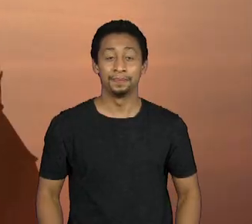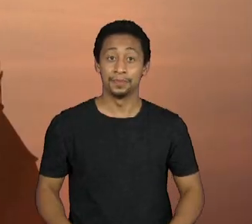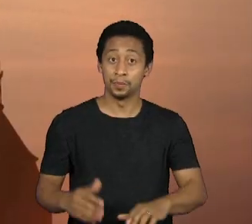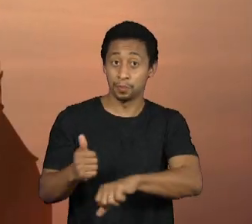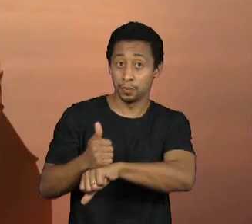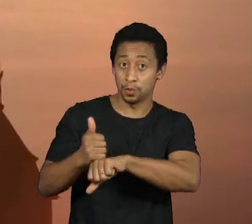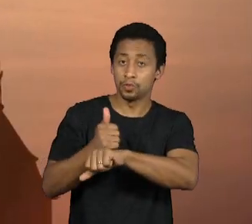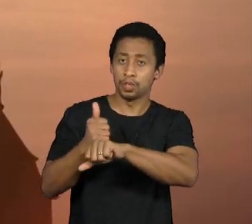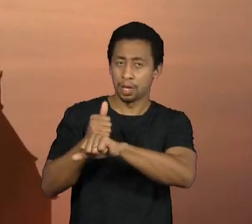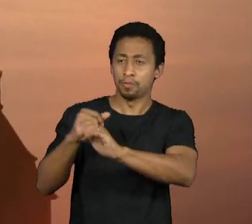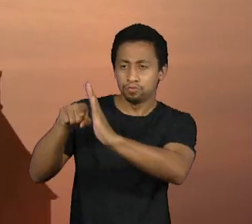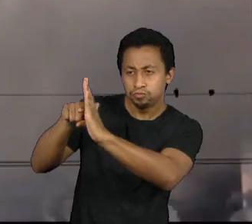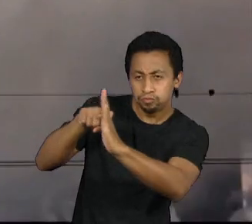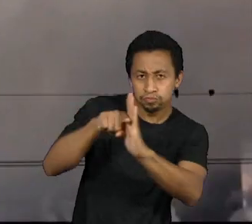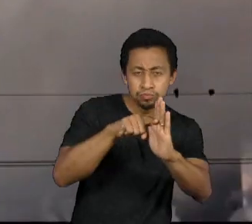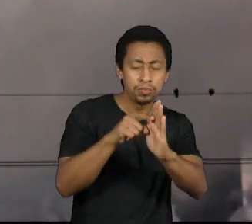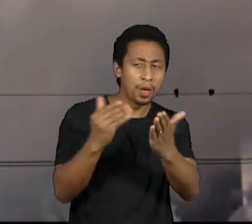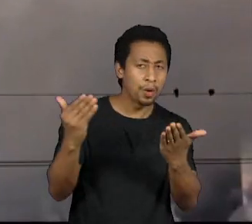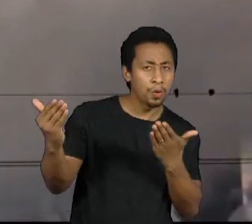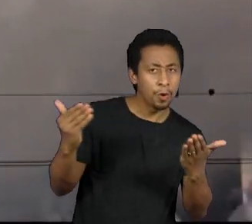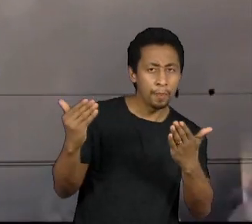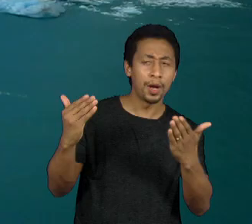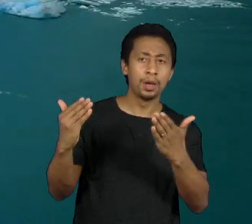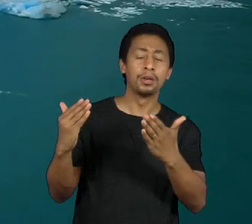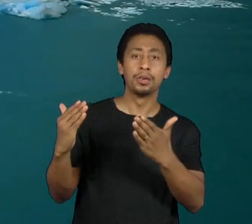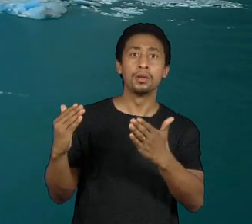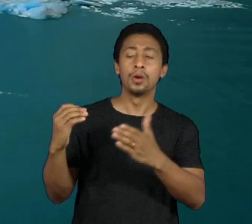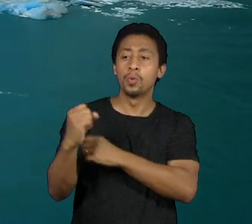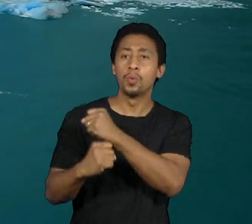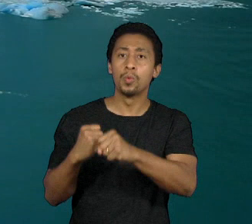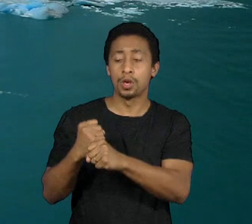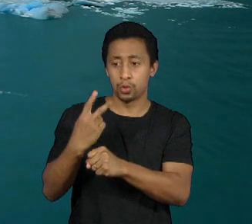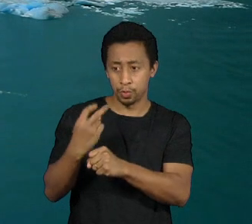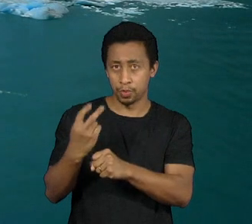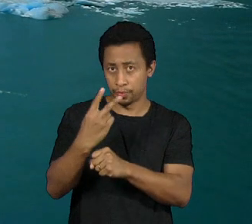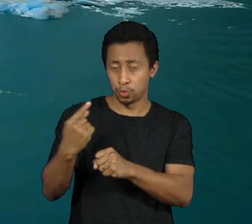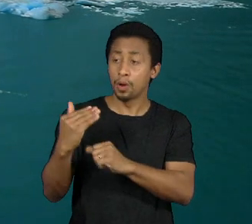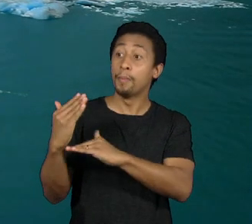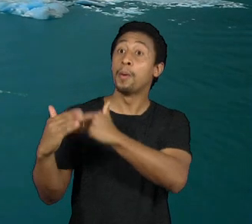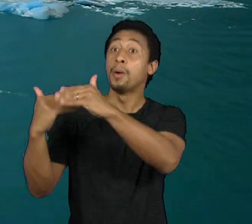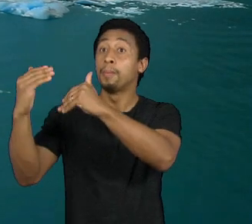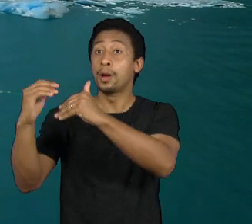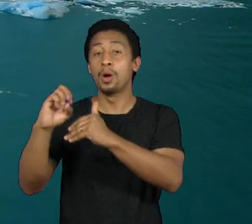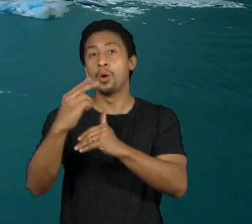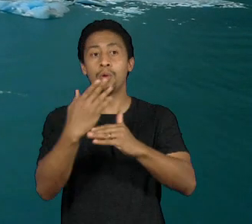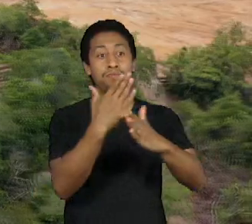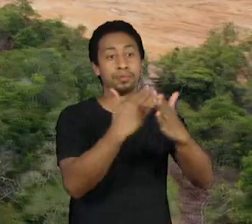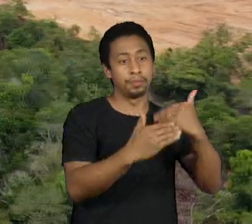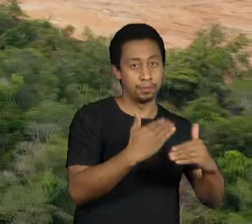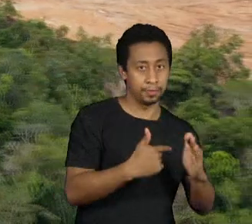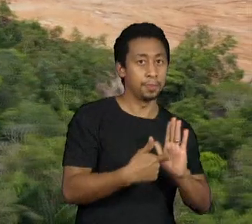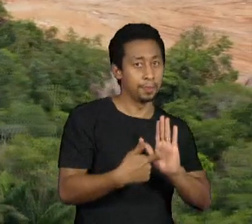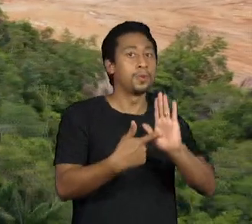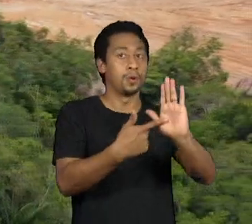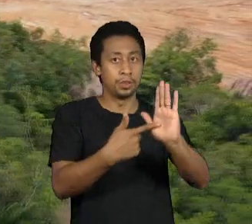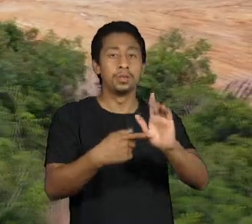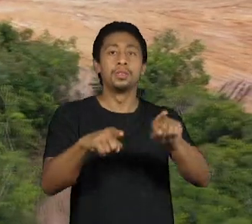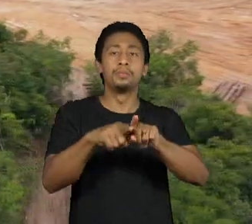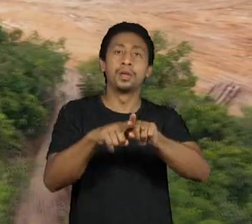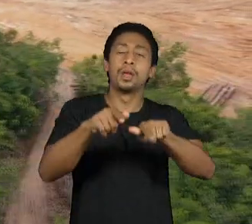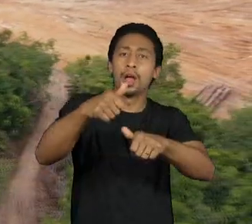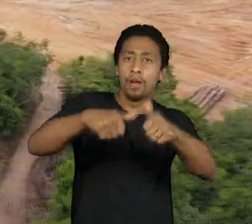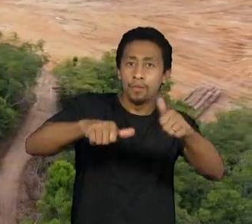Especialistas fazem um balanço dos avanços e retrocessos de temas socioambientais em 2021 e avaliam quais são